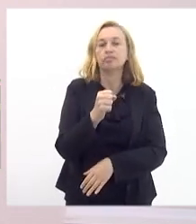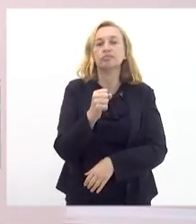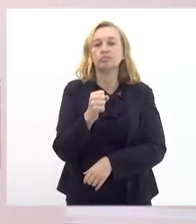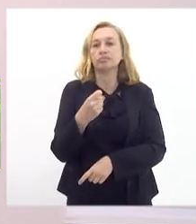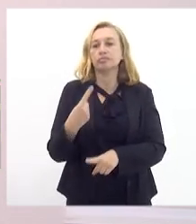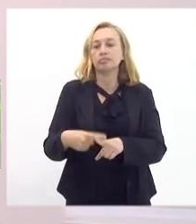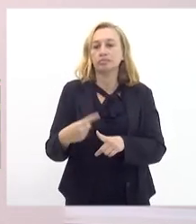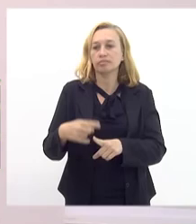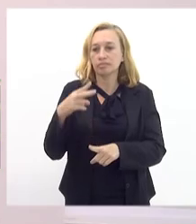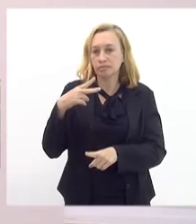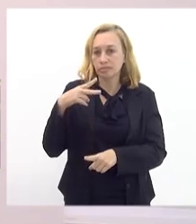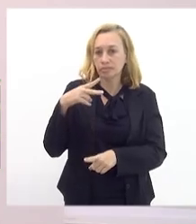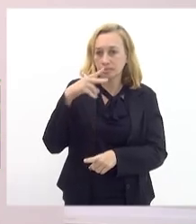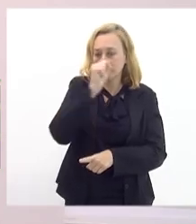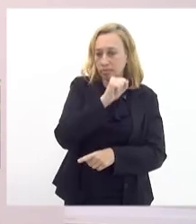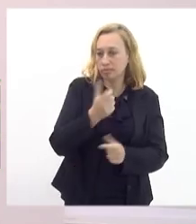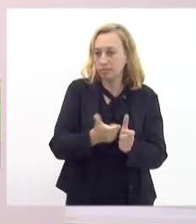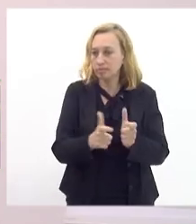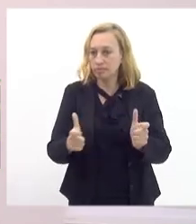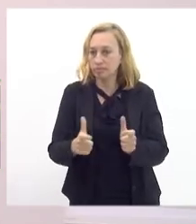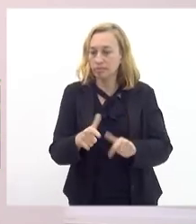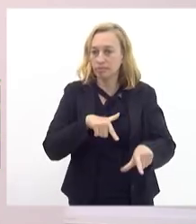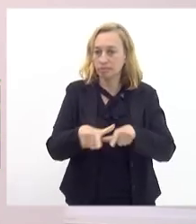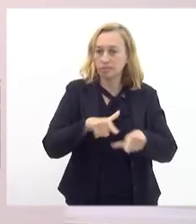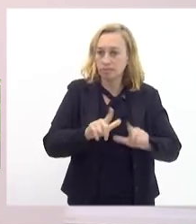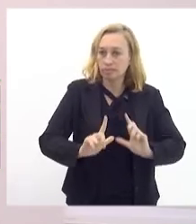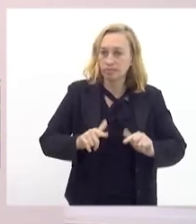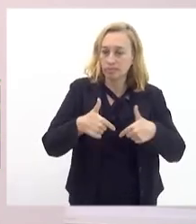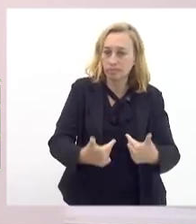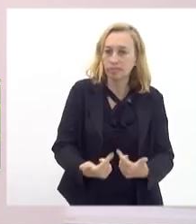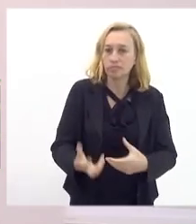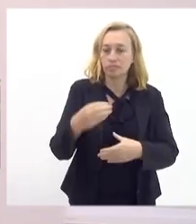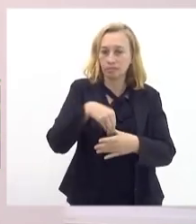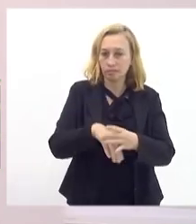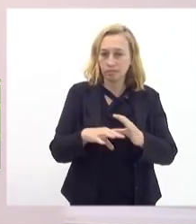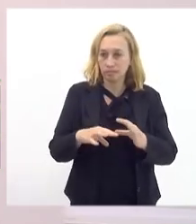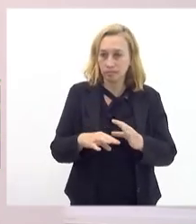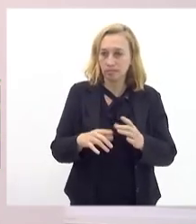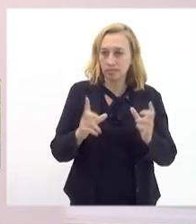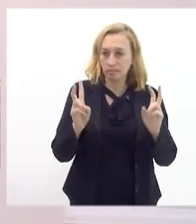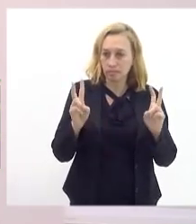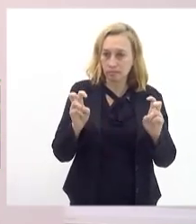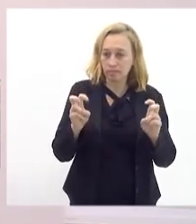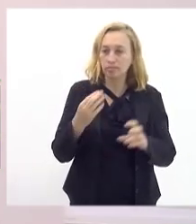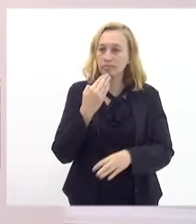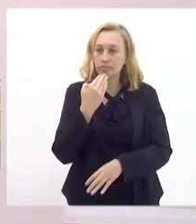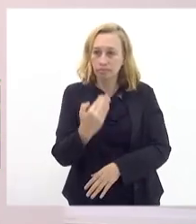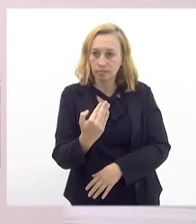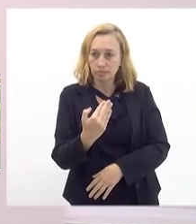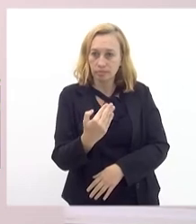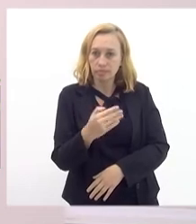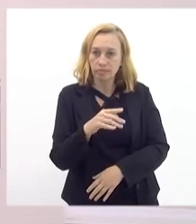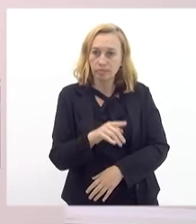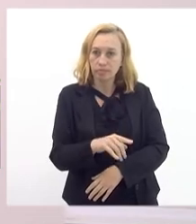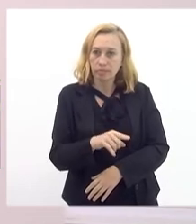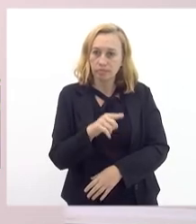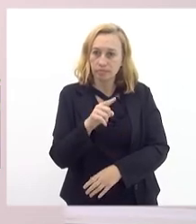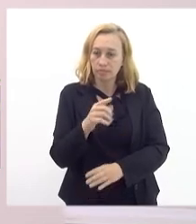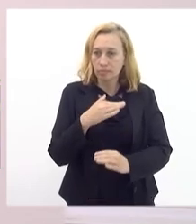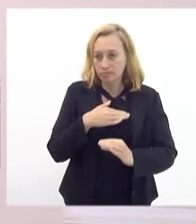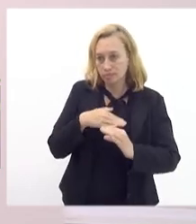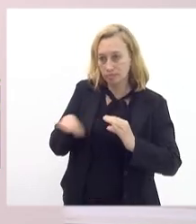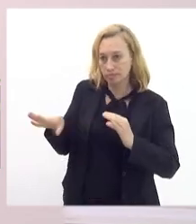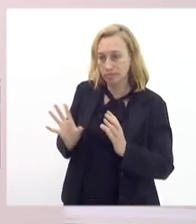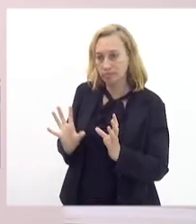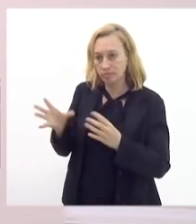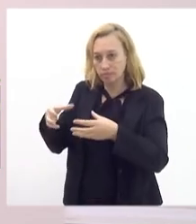porque você tem uma força de trabalho atuando fortemente dentro desse processo então eu vou solicitar que você remeta a comissão